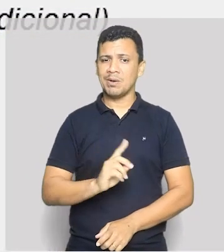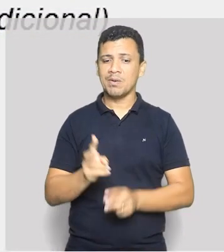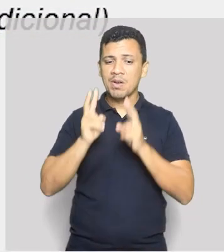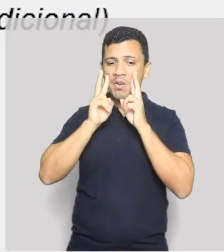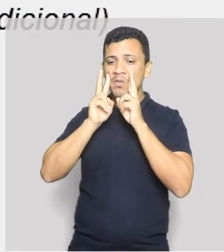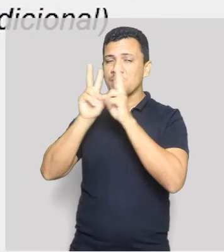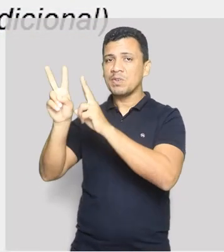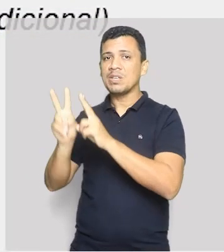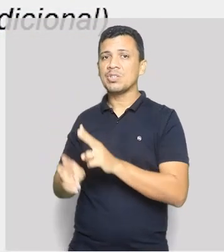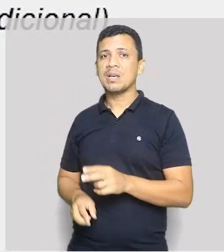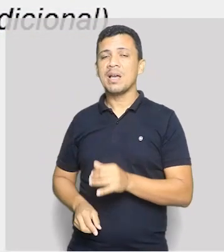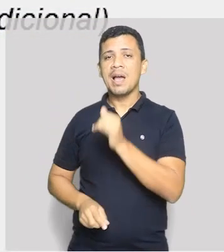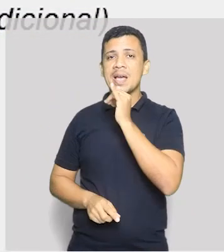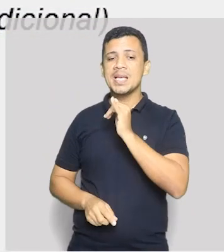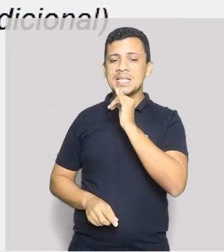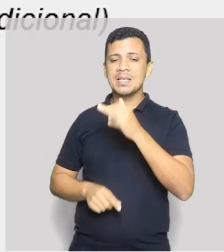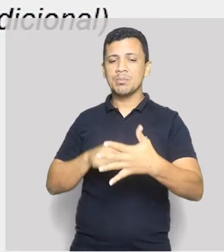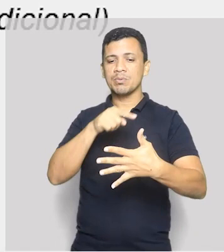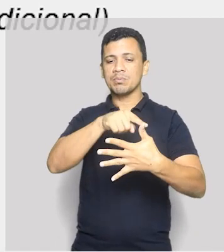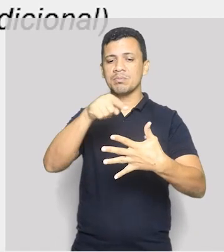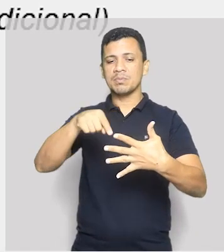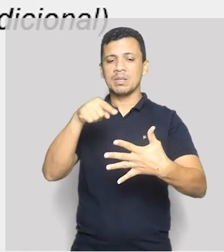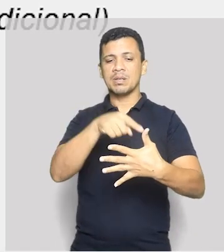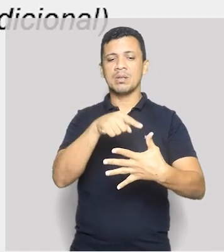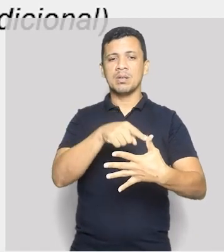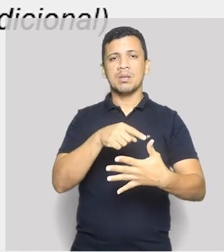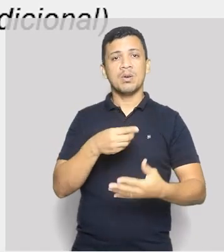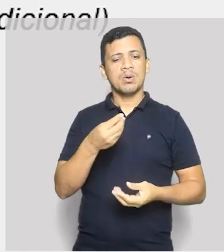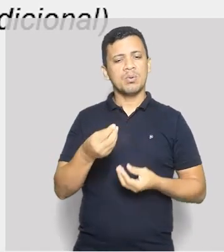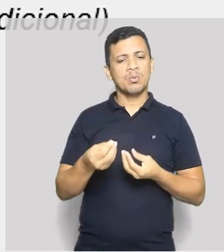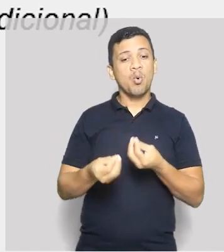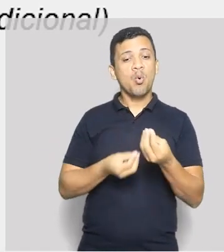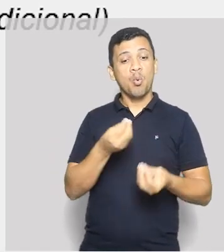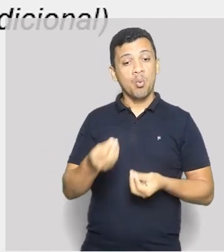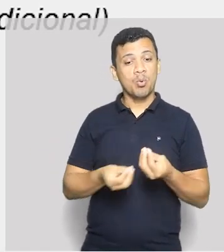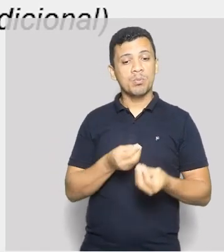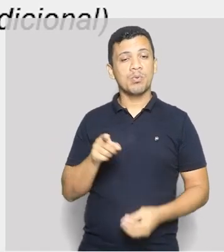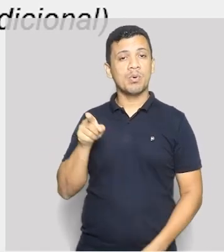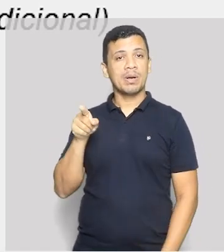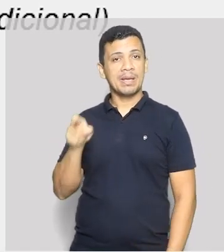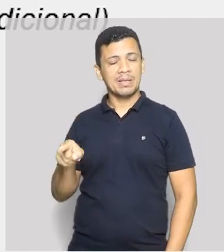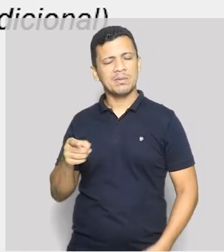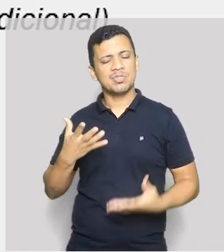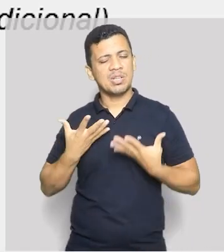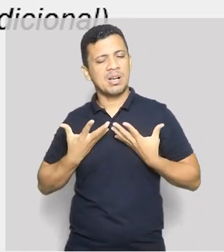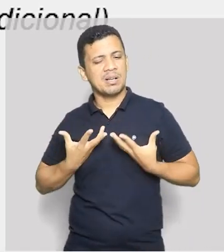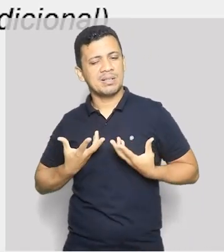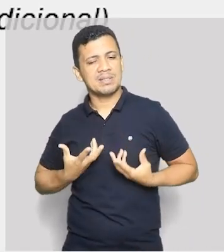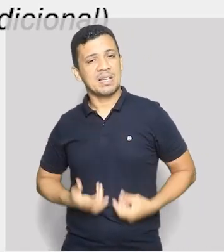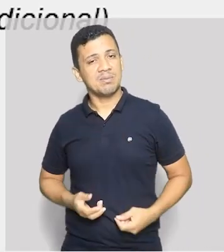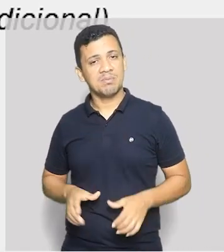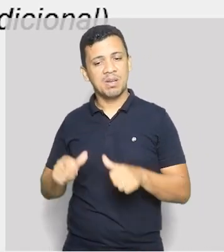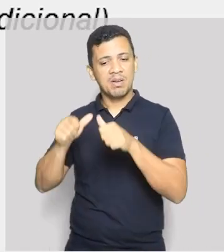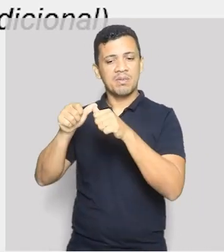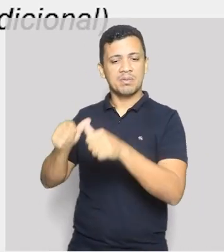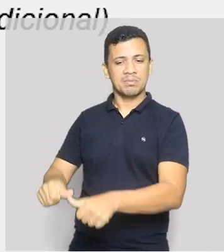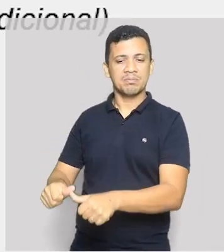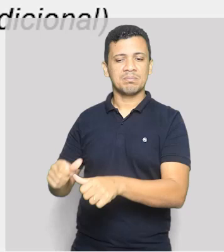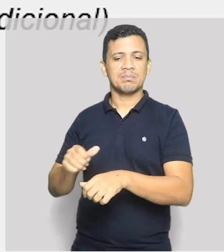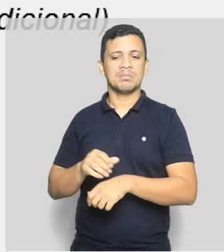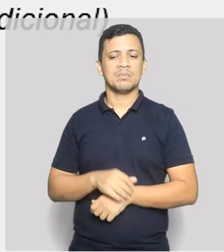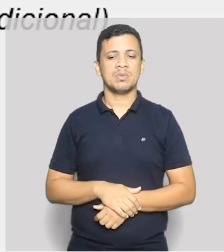5 exemplos. Como ele estava cansado, resolveu não sair. Como ele estava cansado, resolveu não